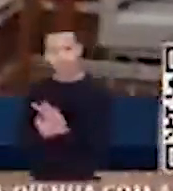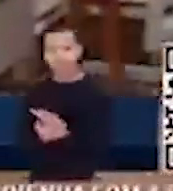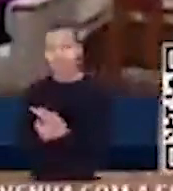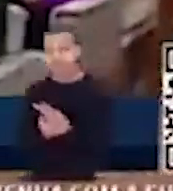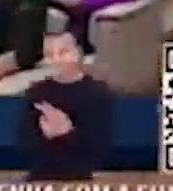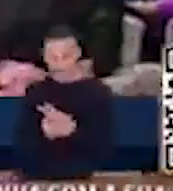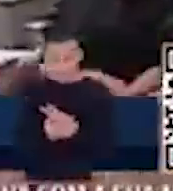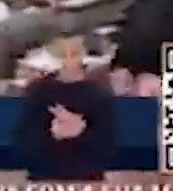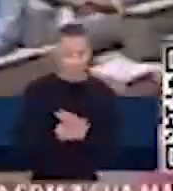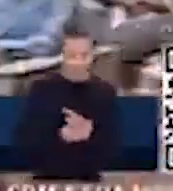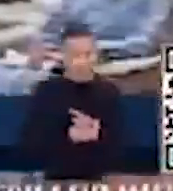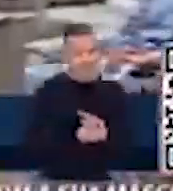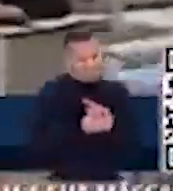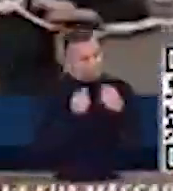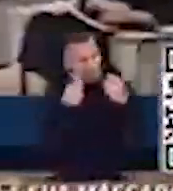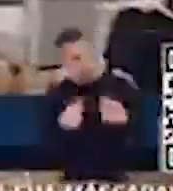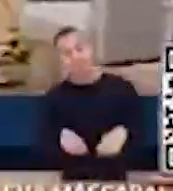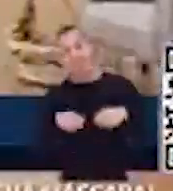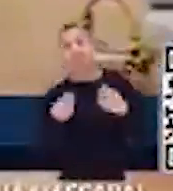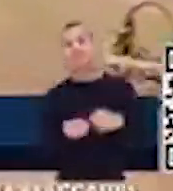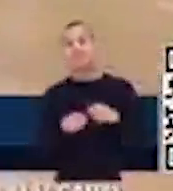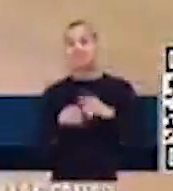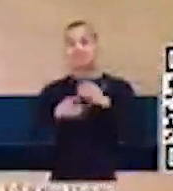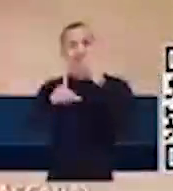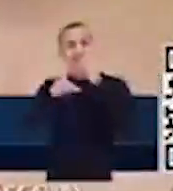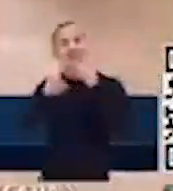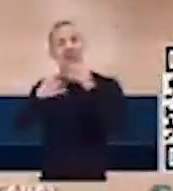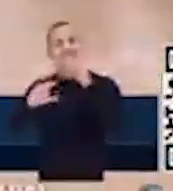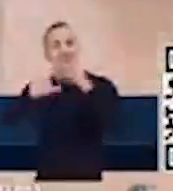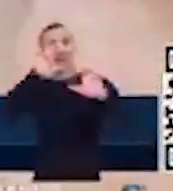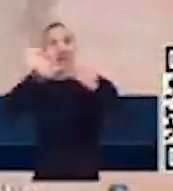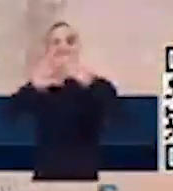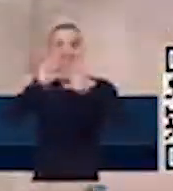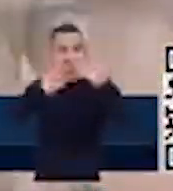Vem cantar essa canção. Aleluia!